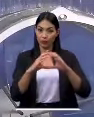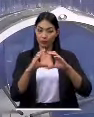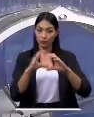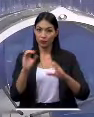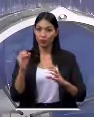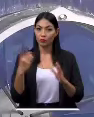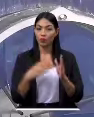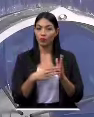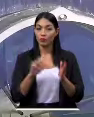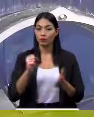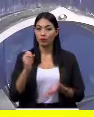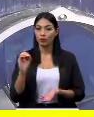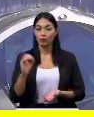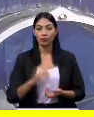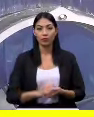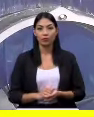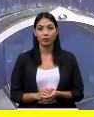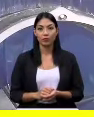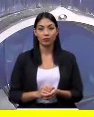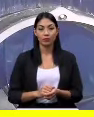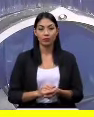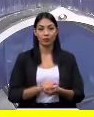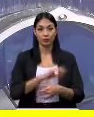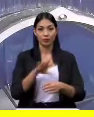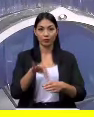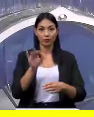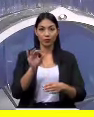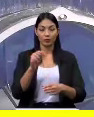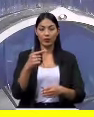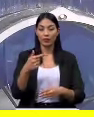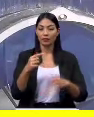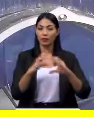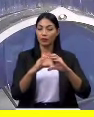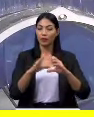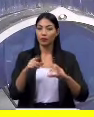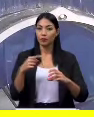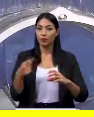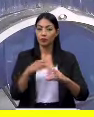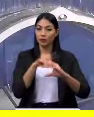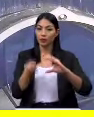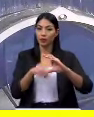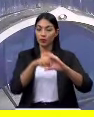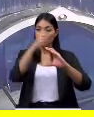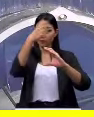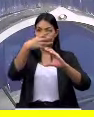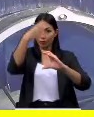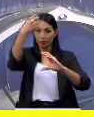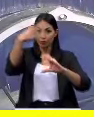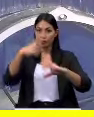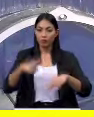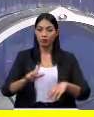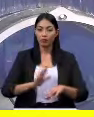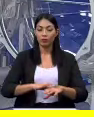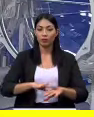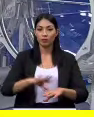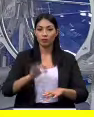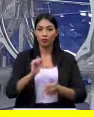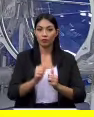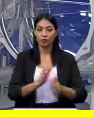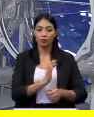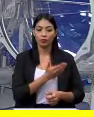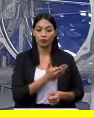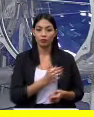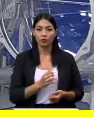bolas numeradas de 01 a 80. Serão sorteadas 7 dezenas e em seguida o globo será reabastecido para o sorteio do time do